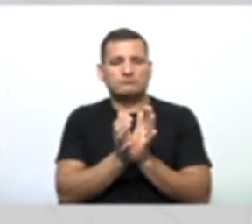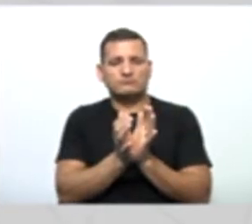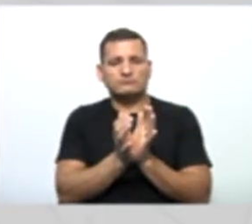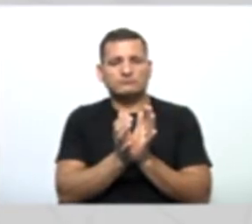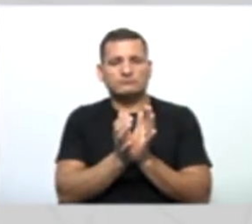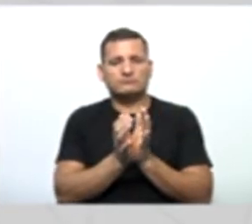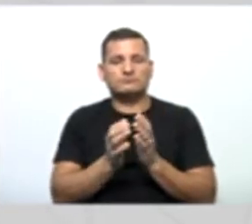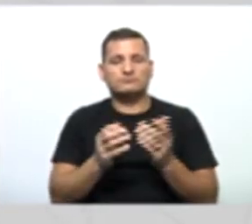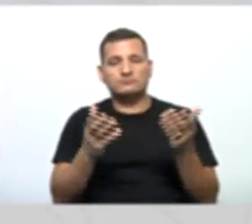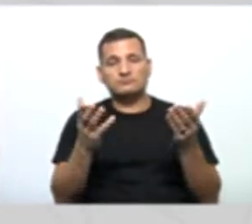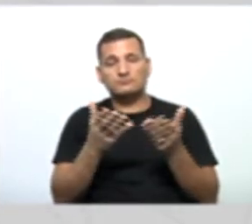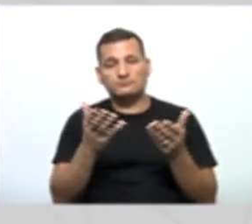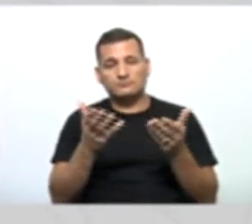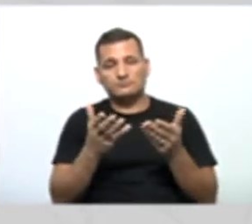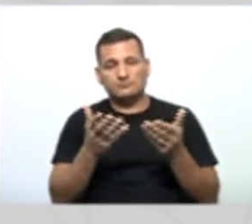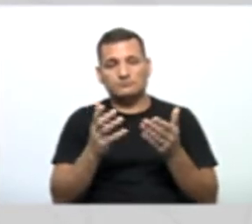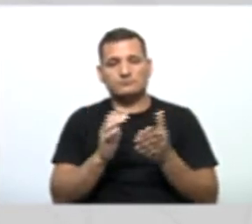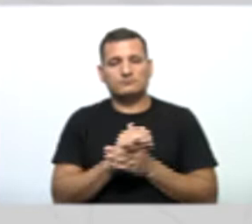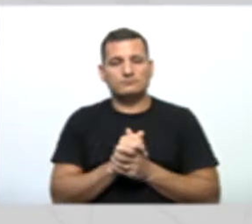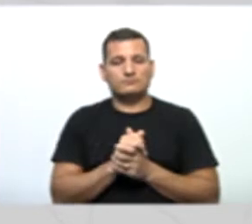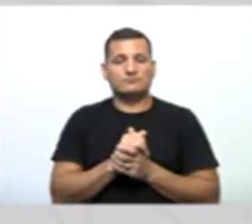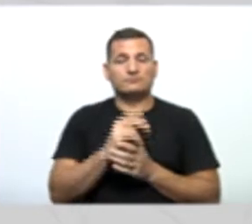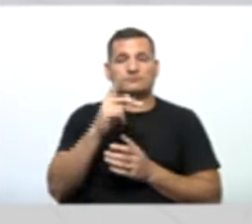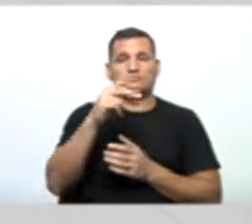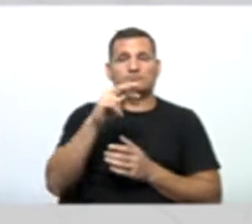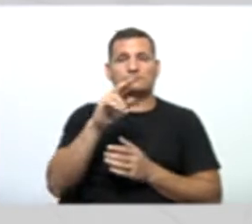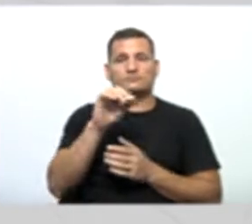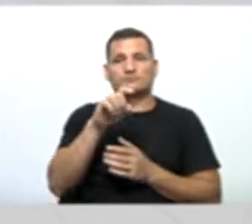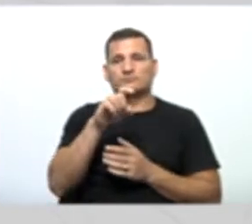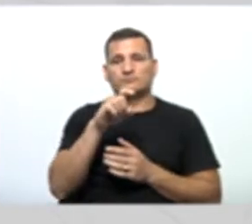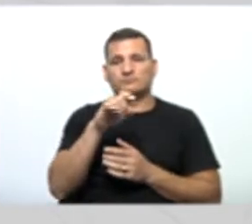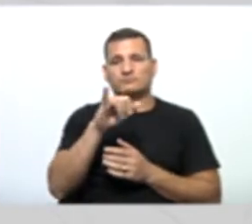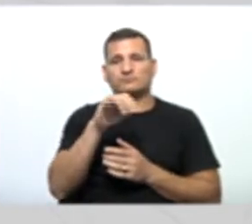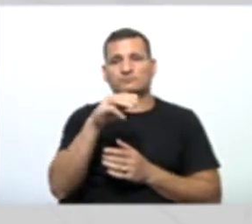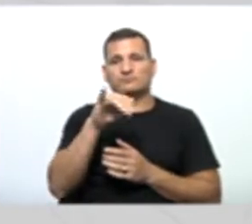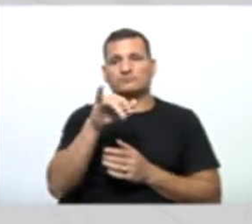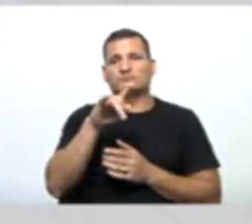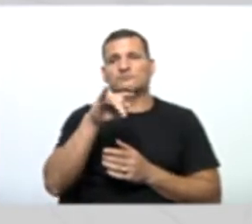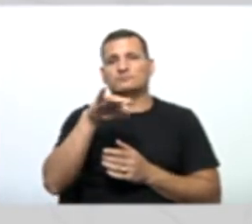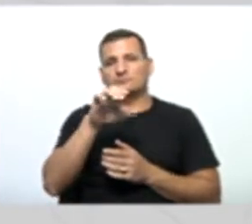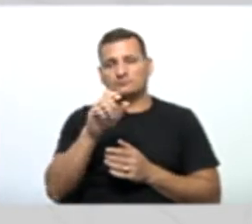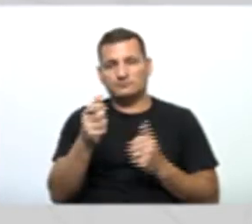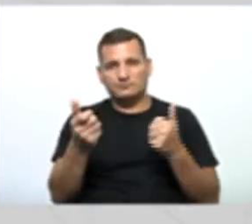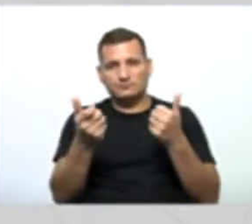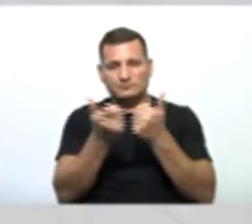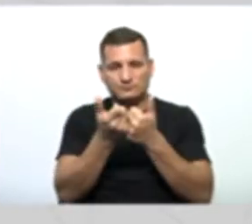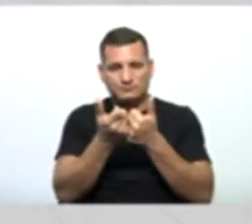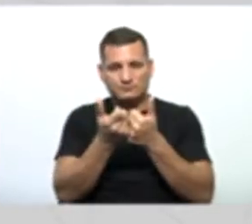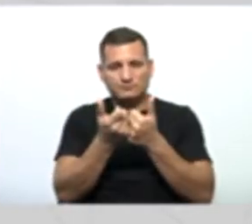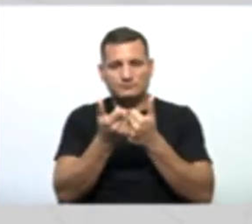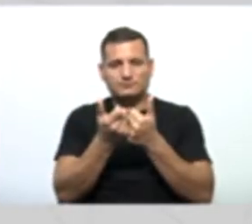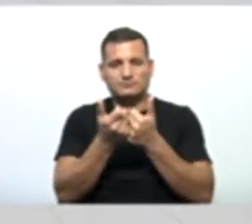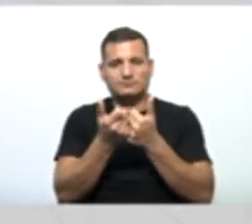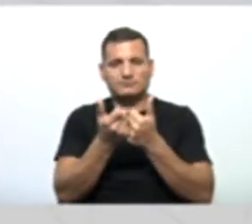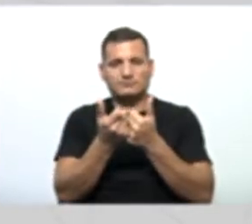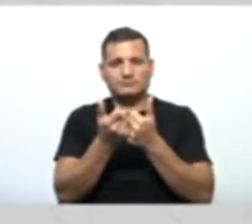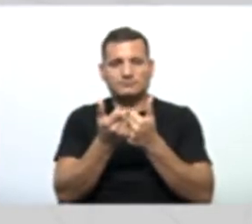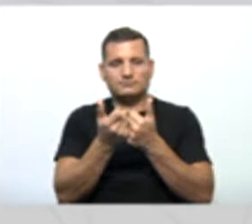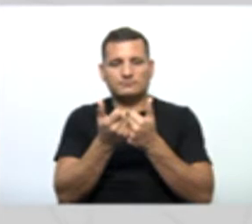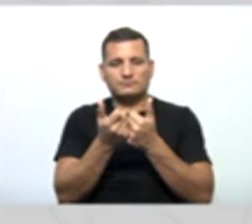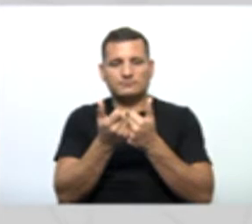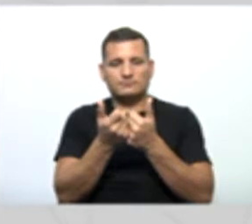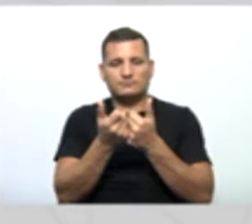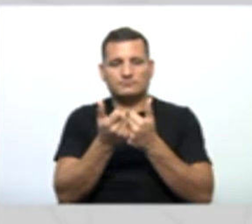certo? Agora vem aqui, ó, proximidade. A gente acabou, Silmar, de falar sobre